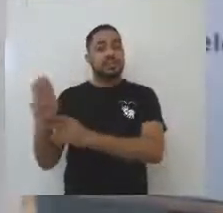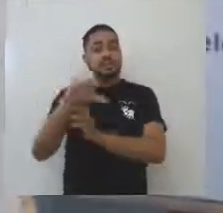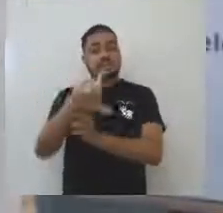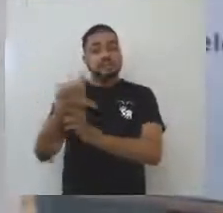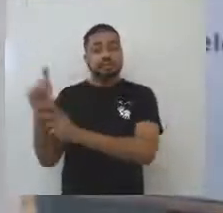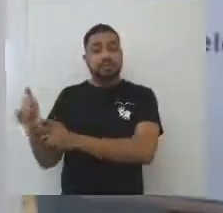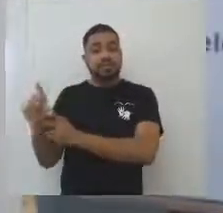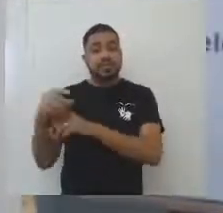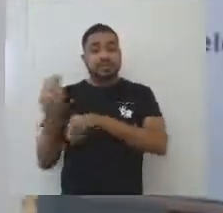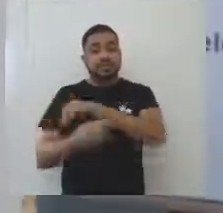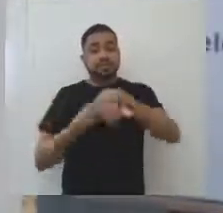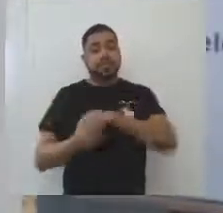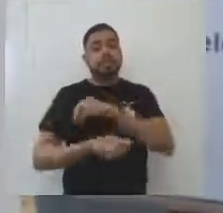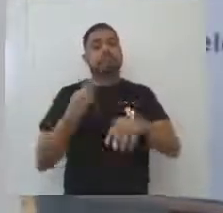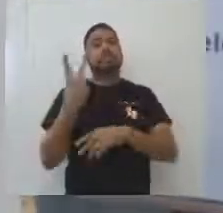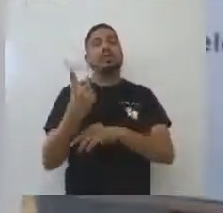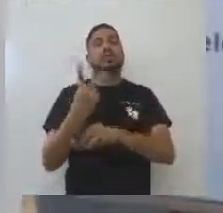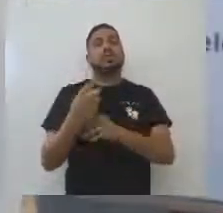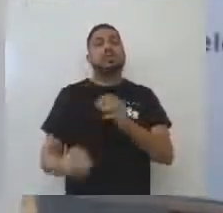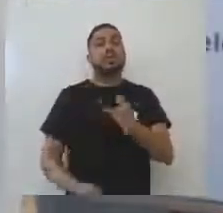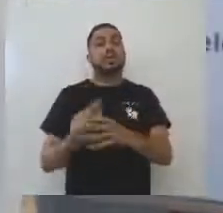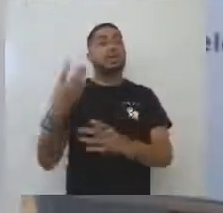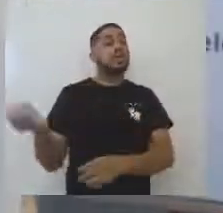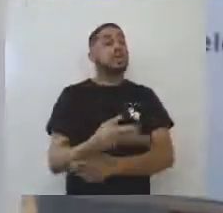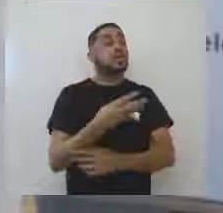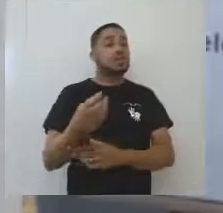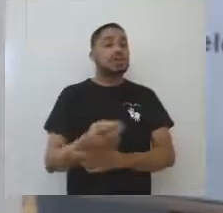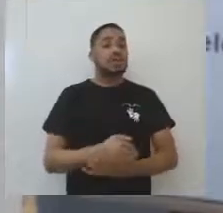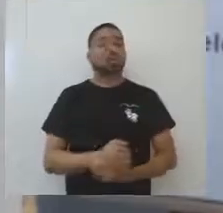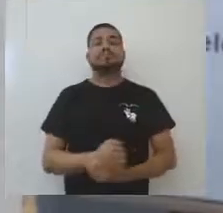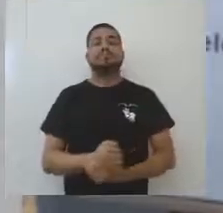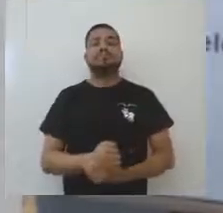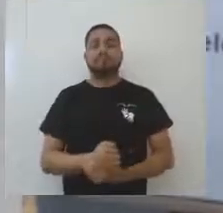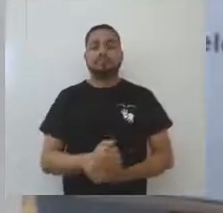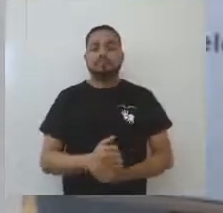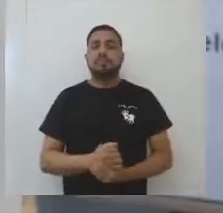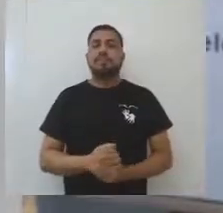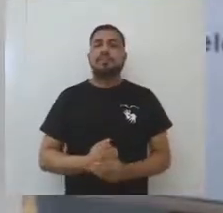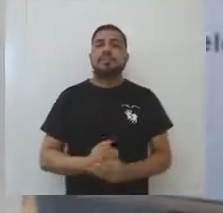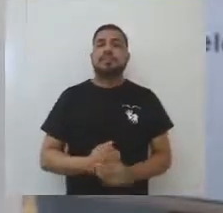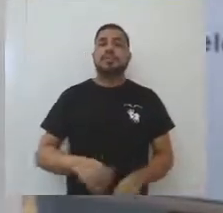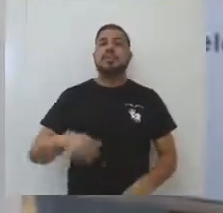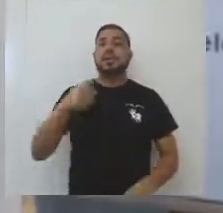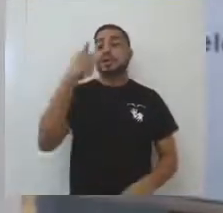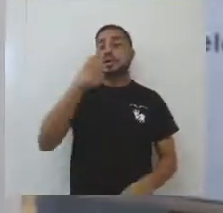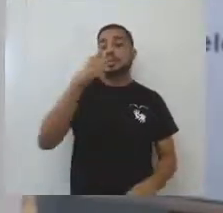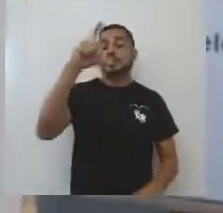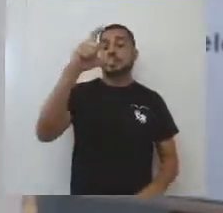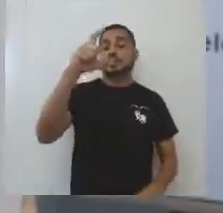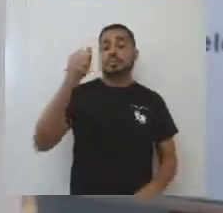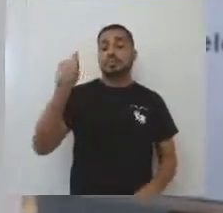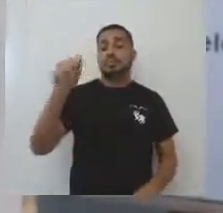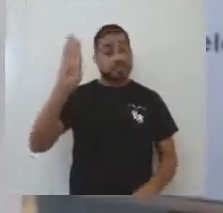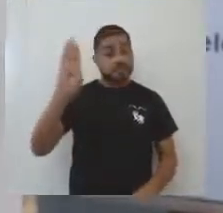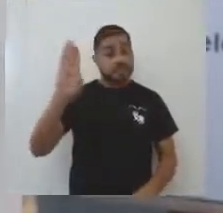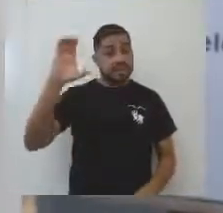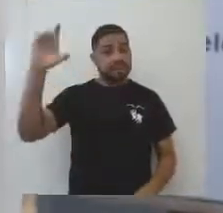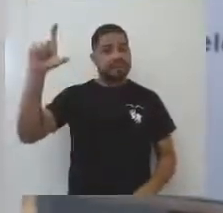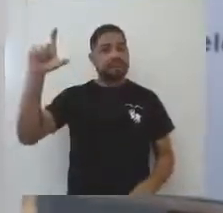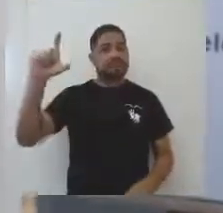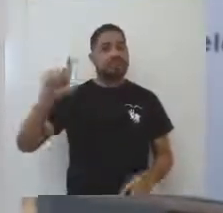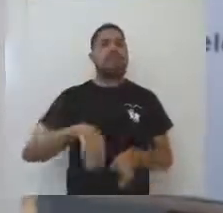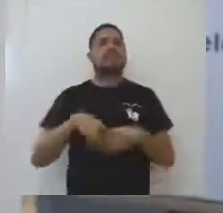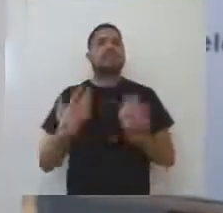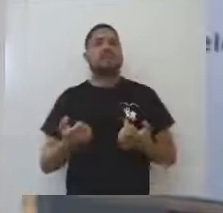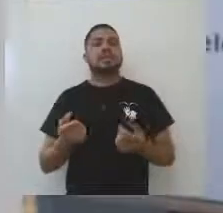E a mistura das duas vai criar uma nova. Vai ser azão, bezão. Ou seja,